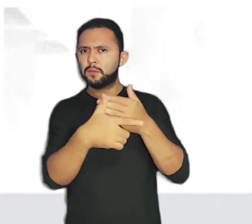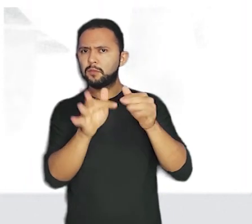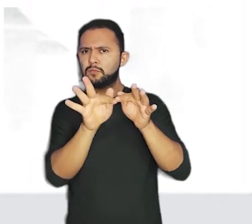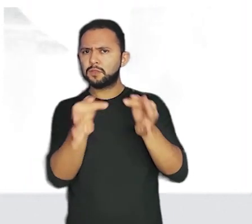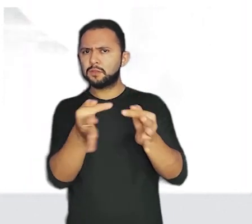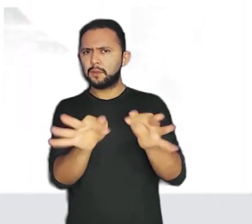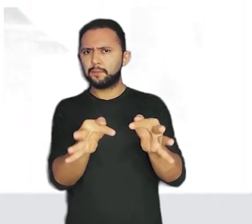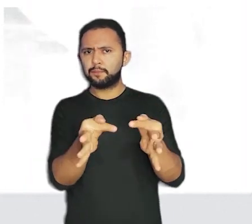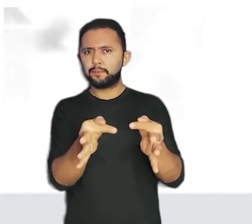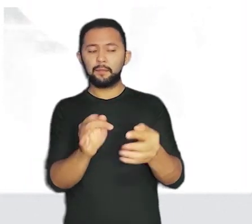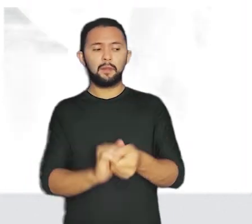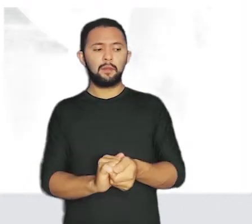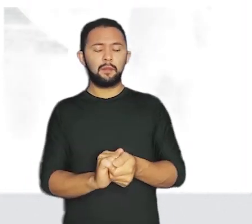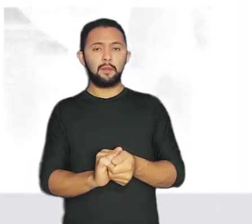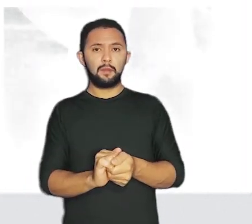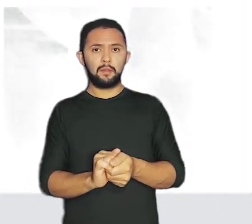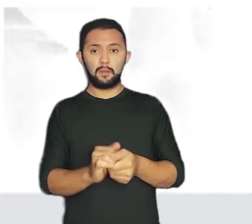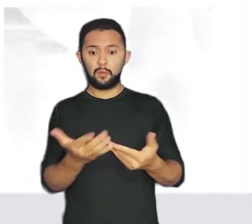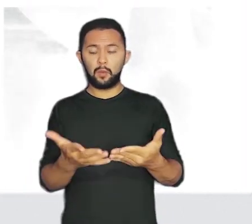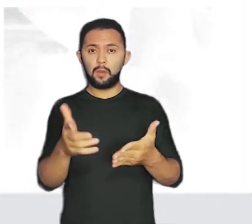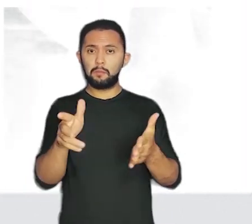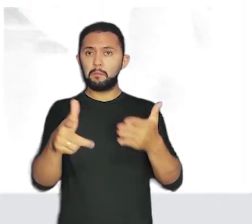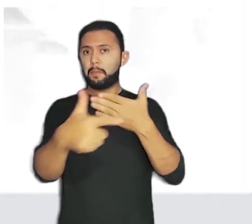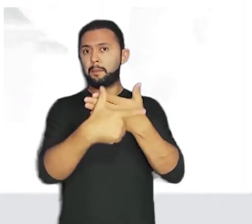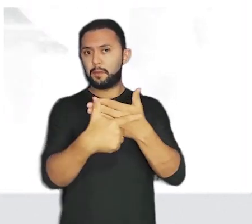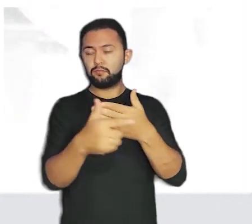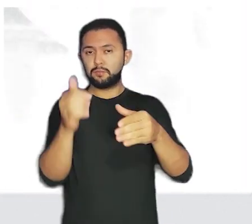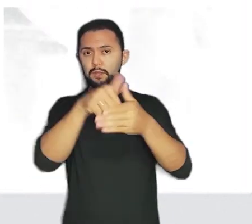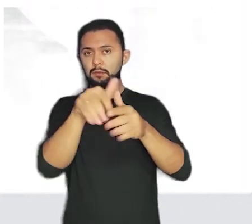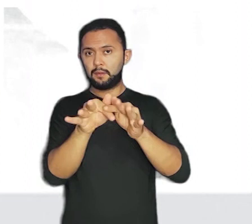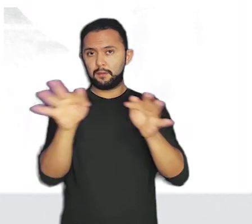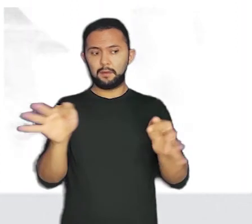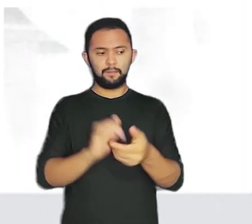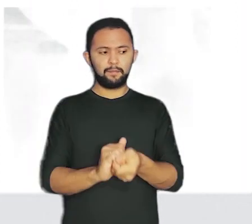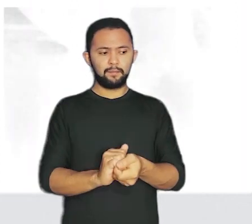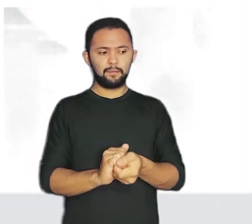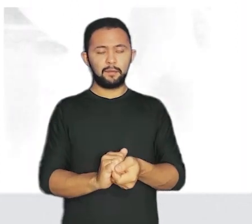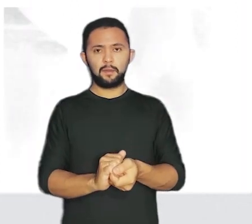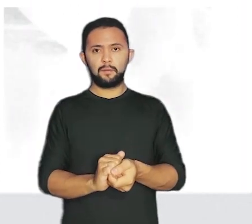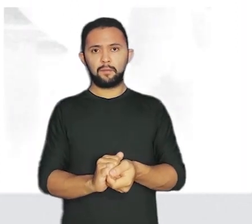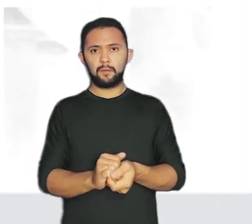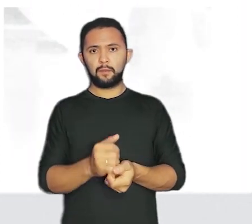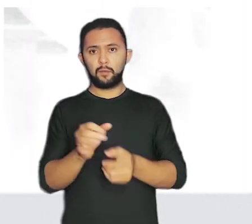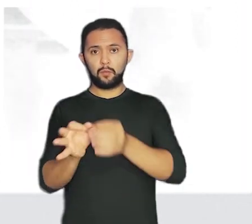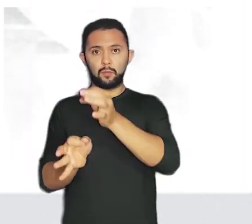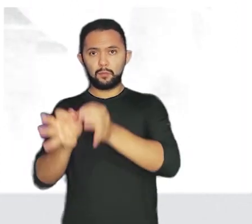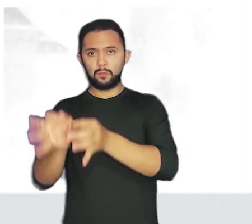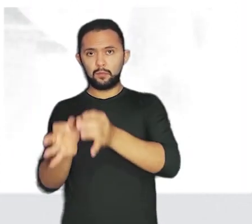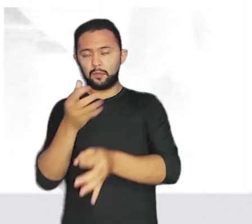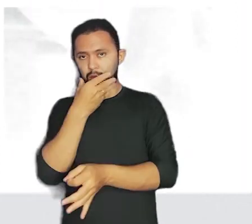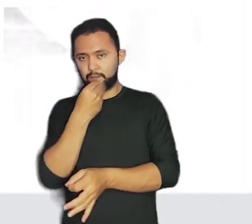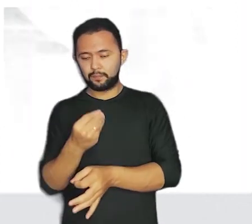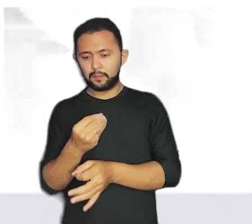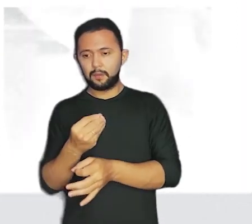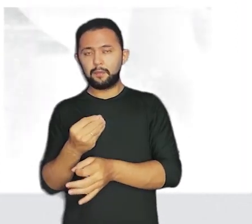é a função que esse termo desempenha dentro da oração. Então o termo destacado é o juiz responsável pelo processo, tá?